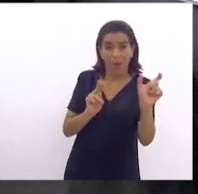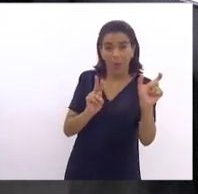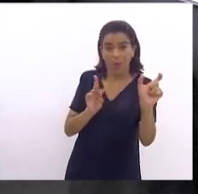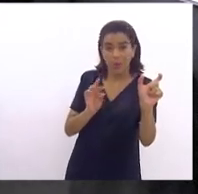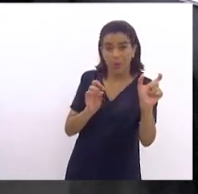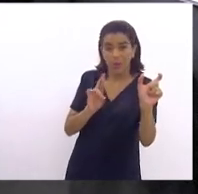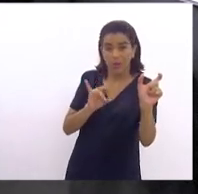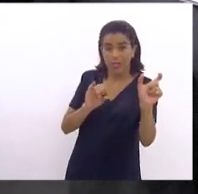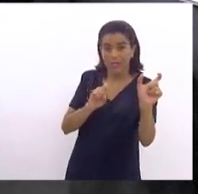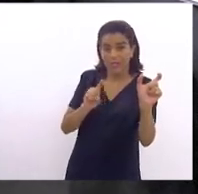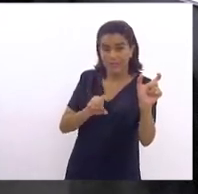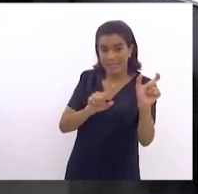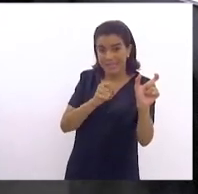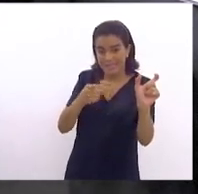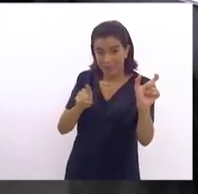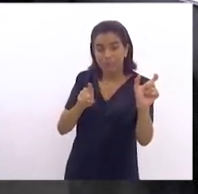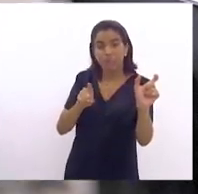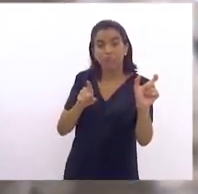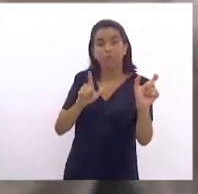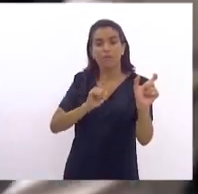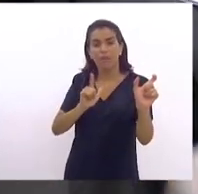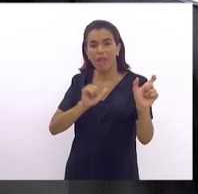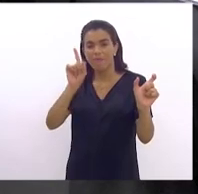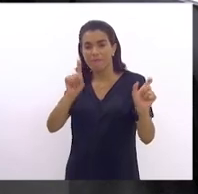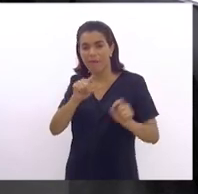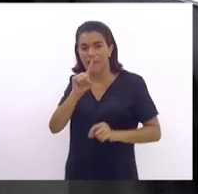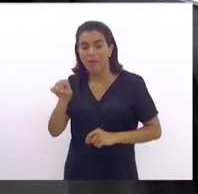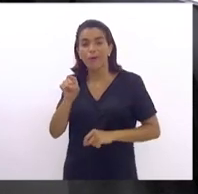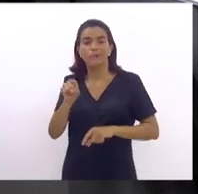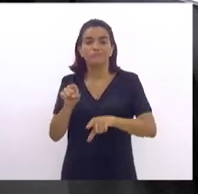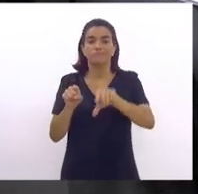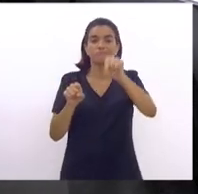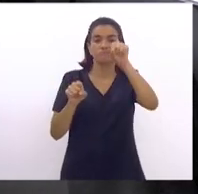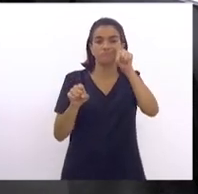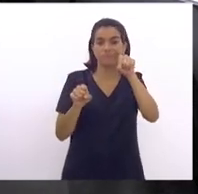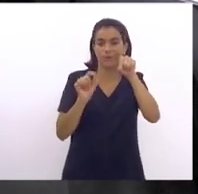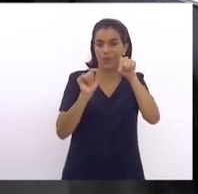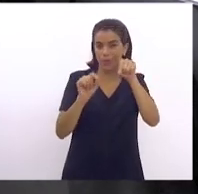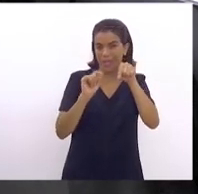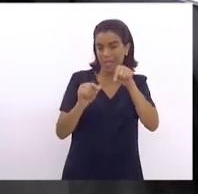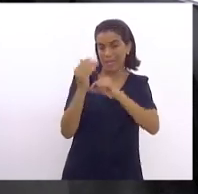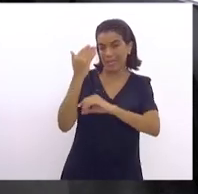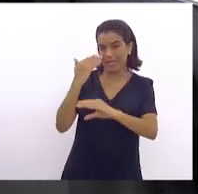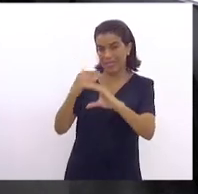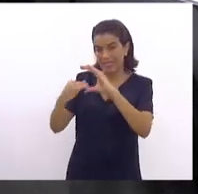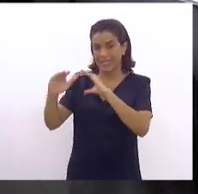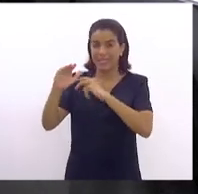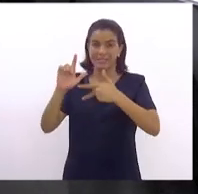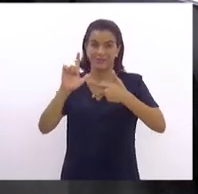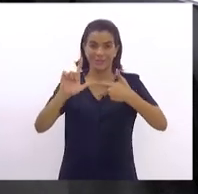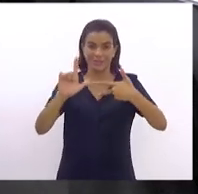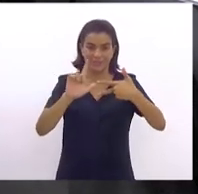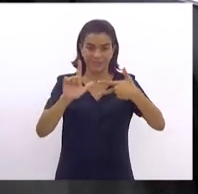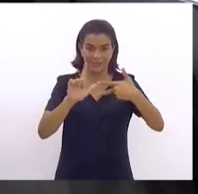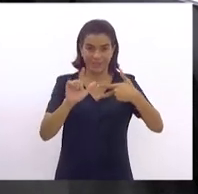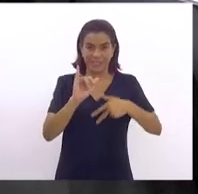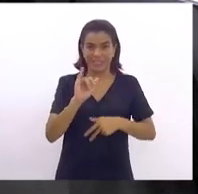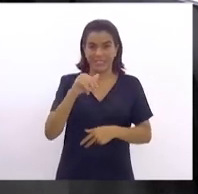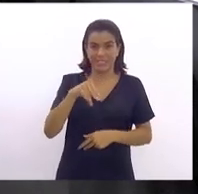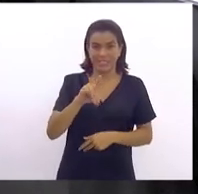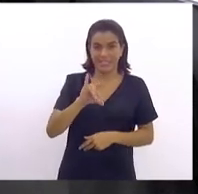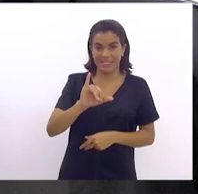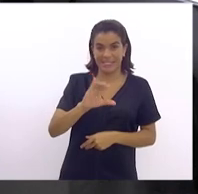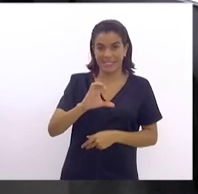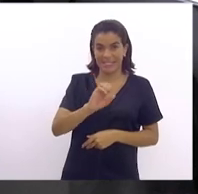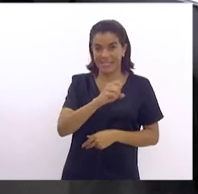de vetos, etc., se optaria pela indicação legislativa. Então, me parece que o caminho... Eu lembro disso,